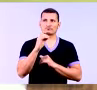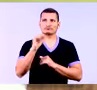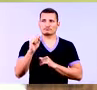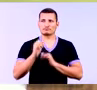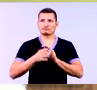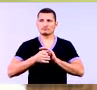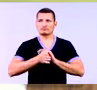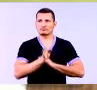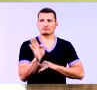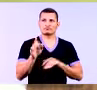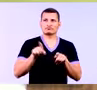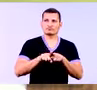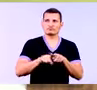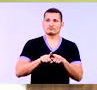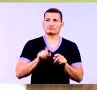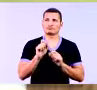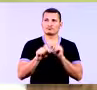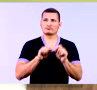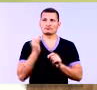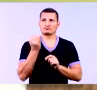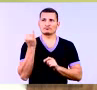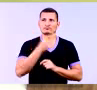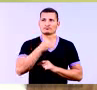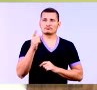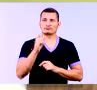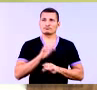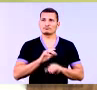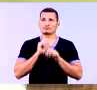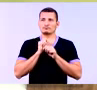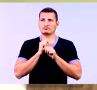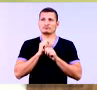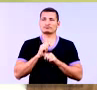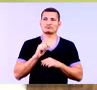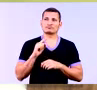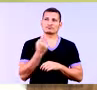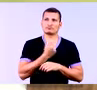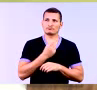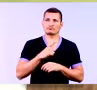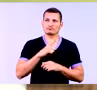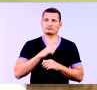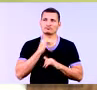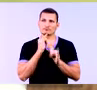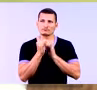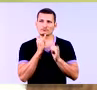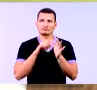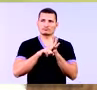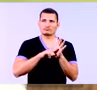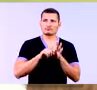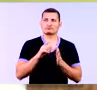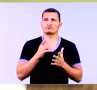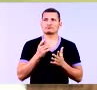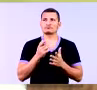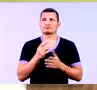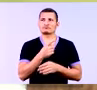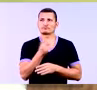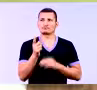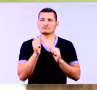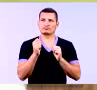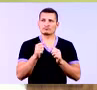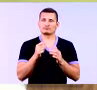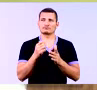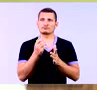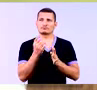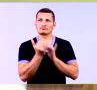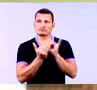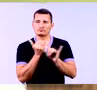vocês levarem para casa? De que a gente está buscando informações e que vocês devem buscar essas informações na internet,